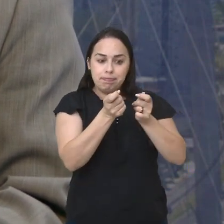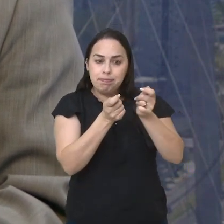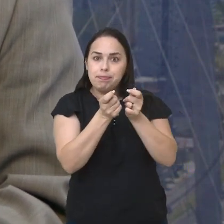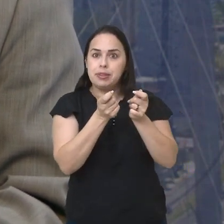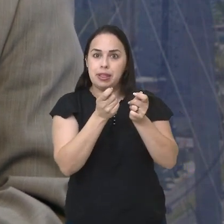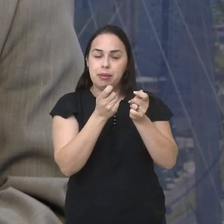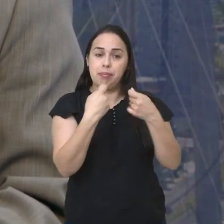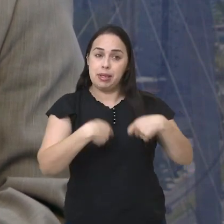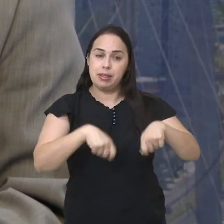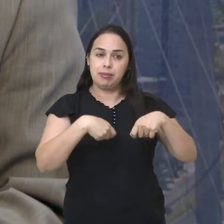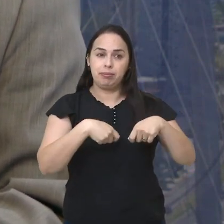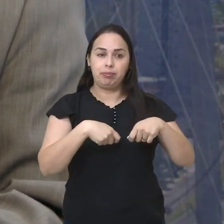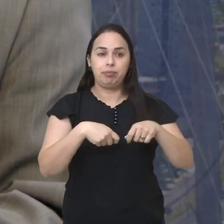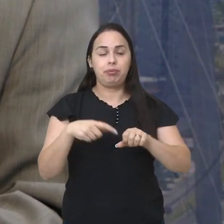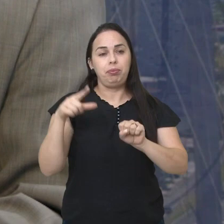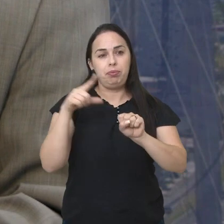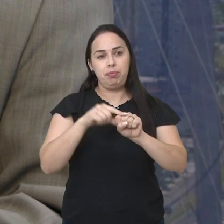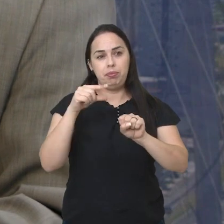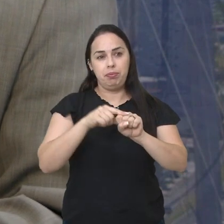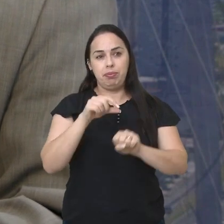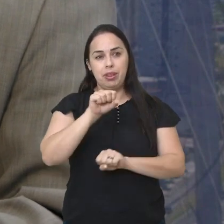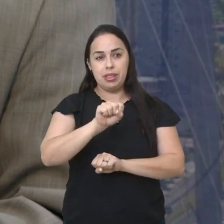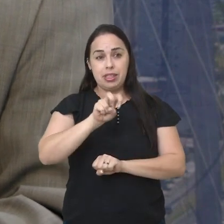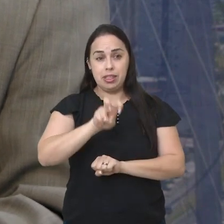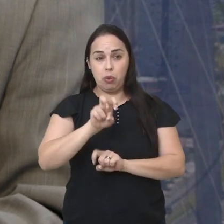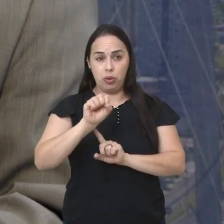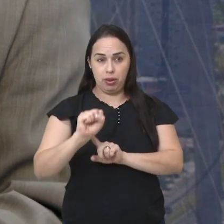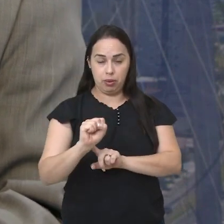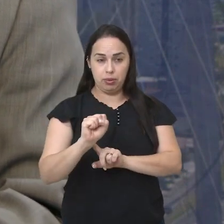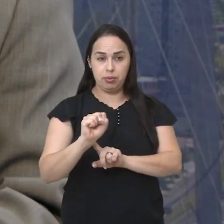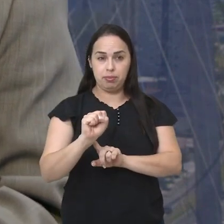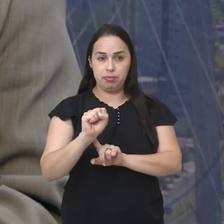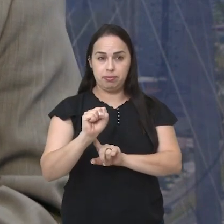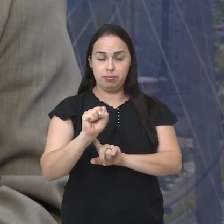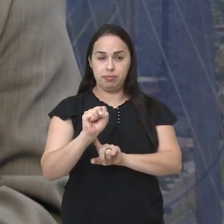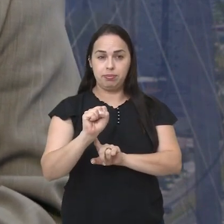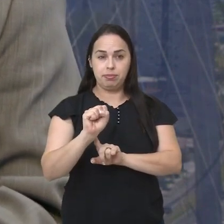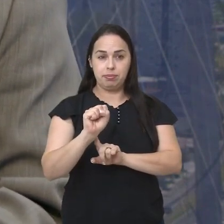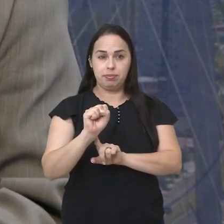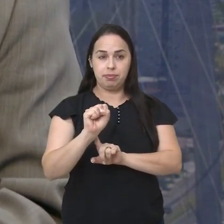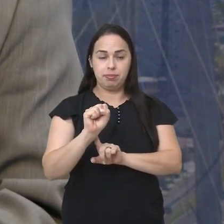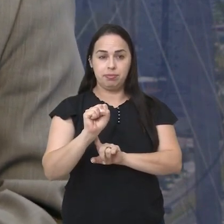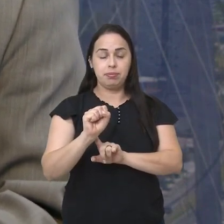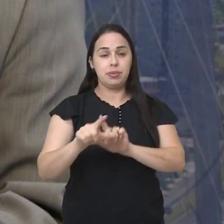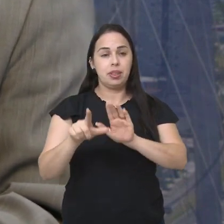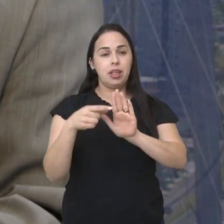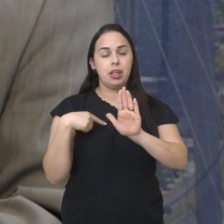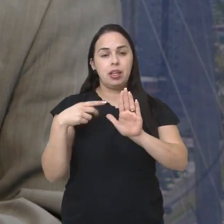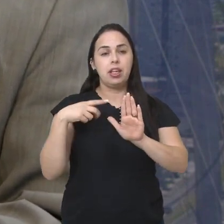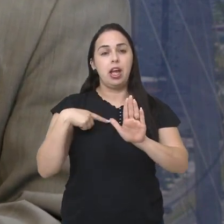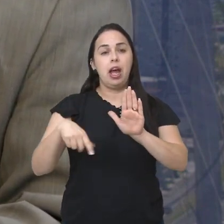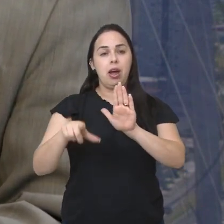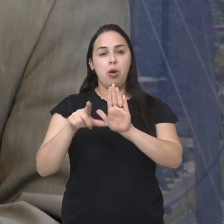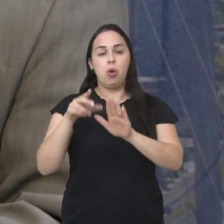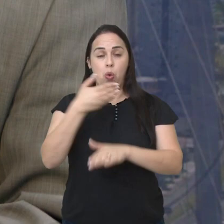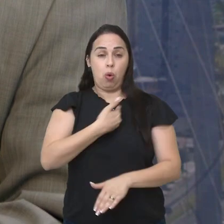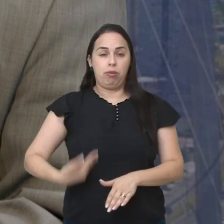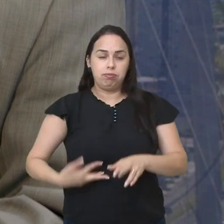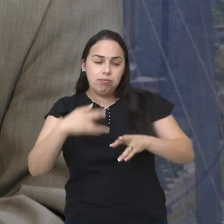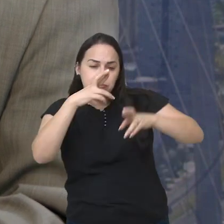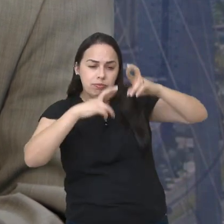disso. E aí no artigo 58 do Marco Legal, incumbe ao poder público, à administração pública, essa fiscalização desses